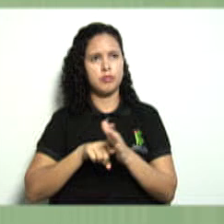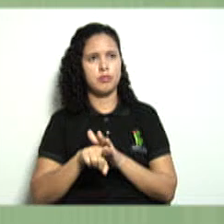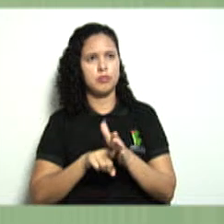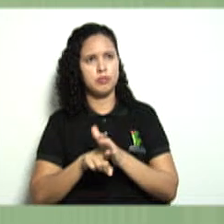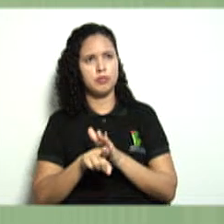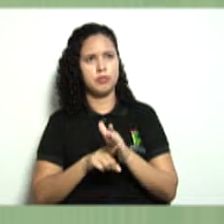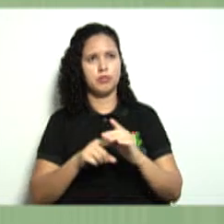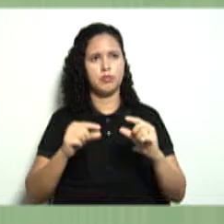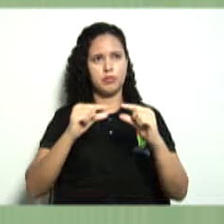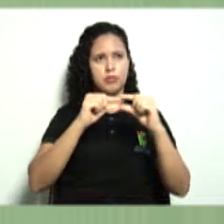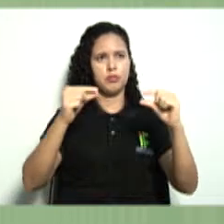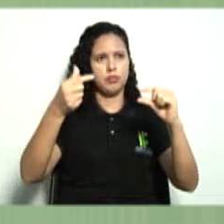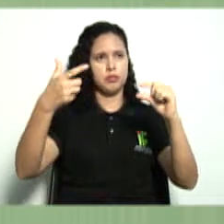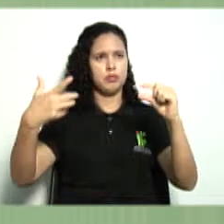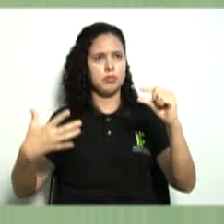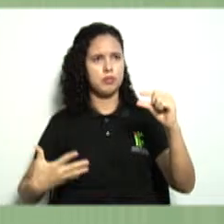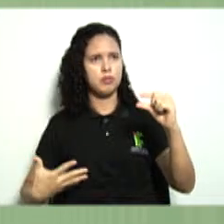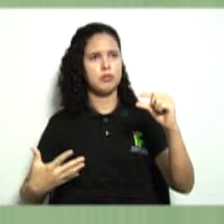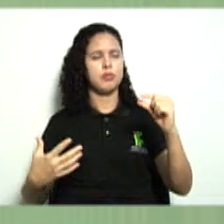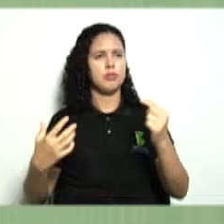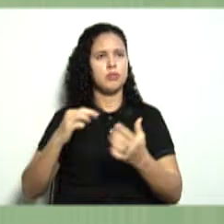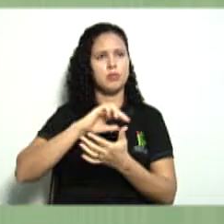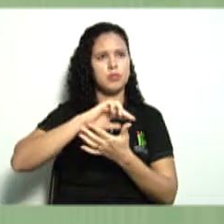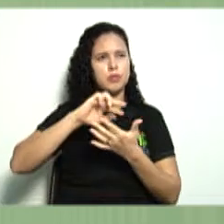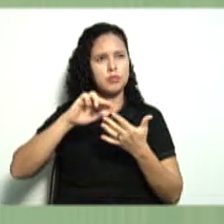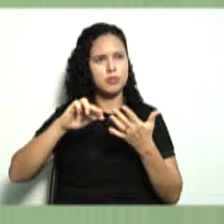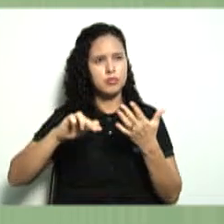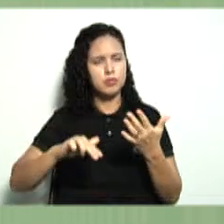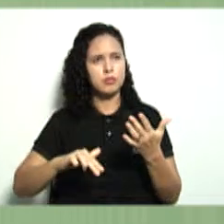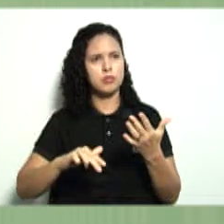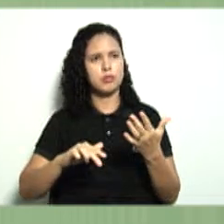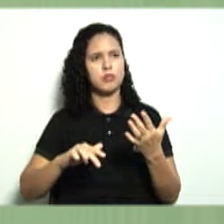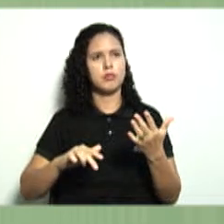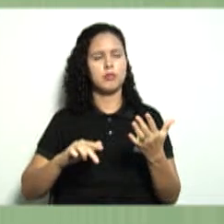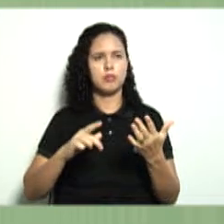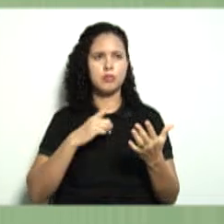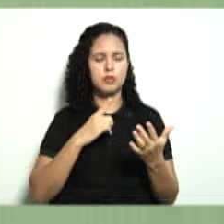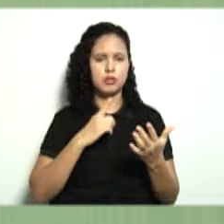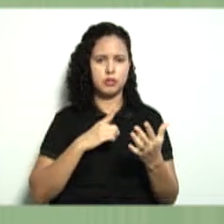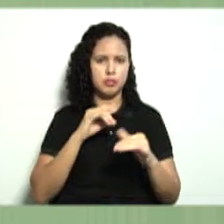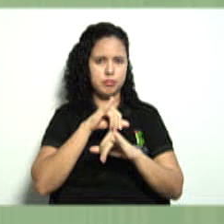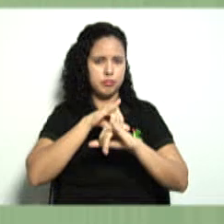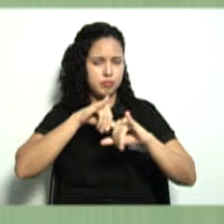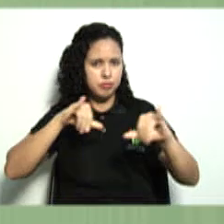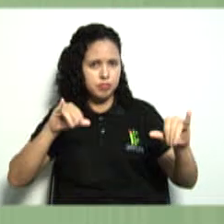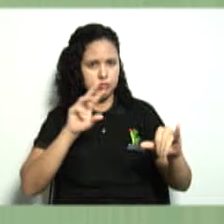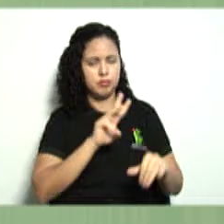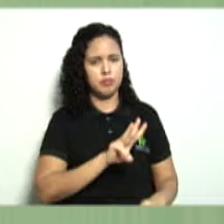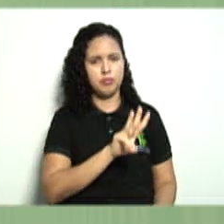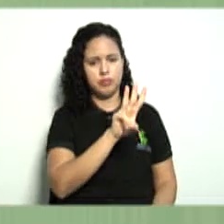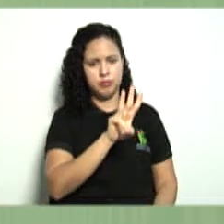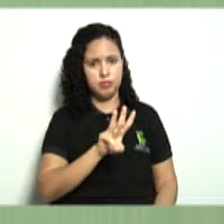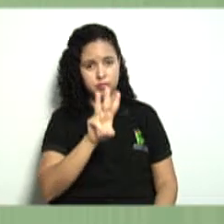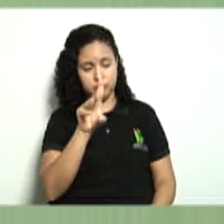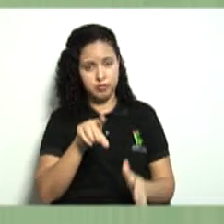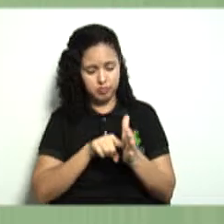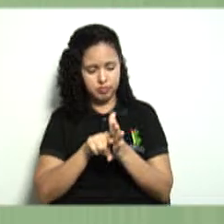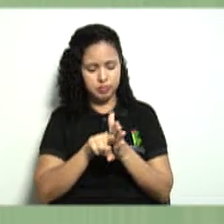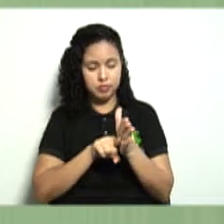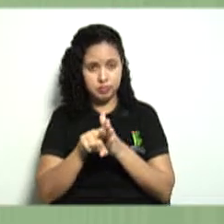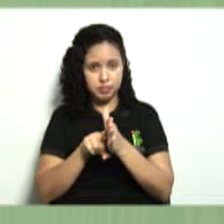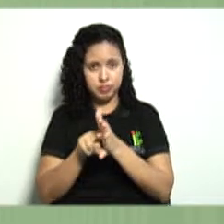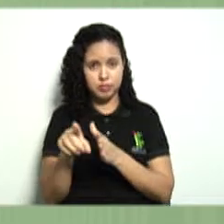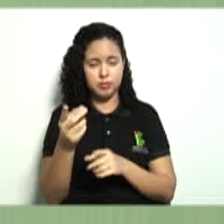UOL, procurar, o procura, não é isso? E o ponteiro. São informações de site de busca, né? Você vai